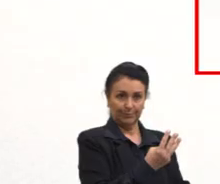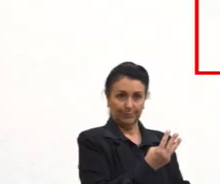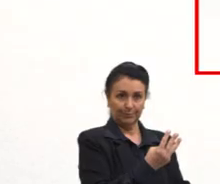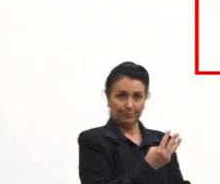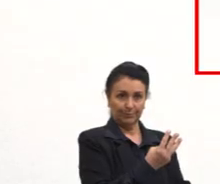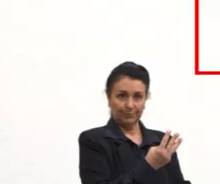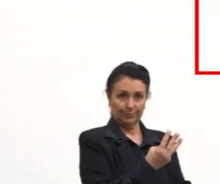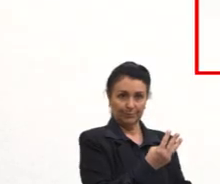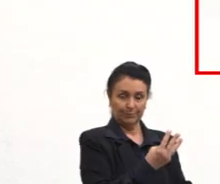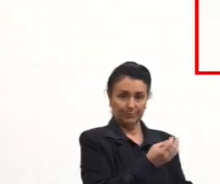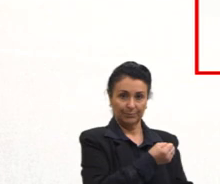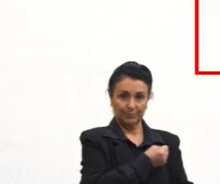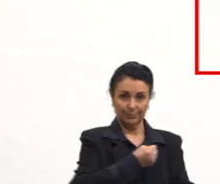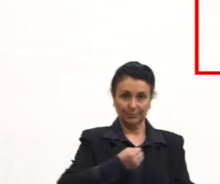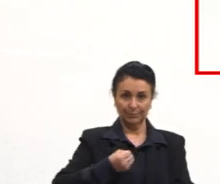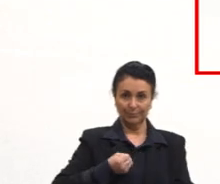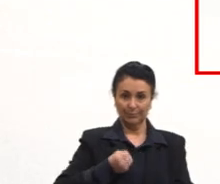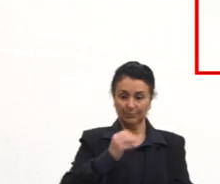consecutivos